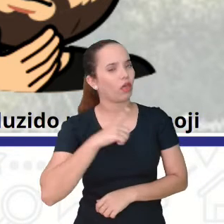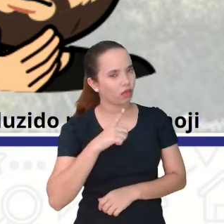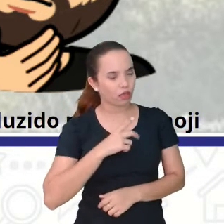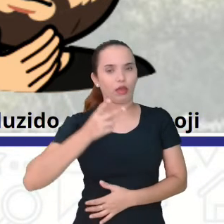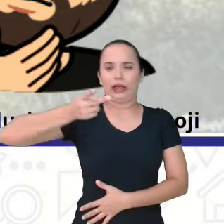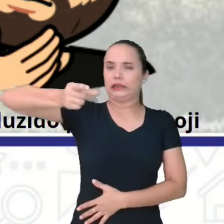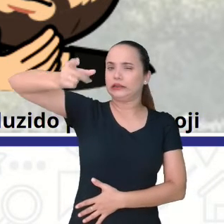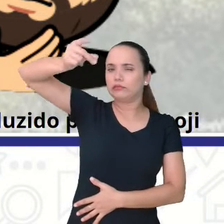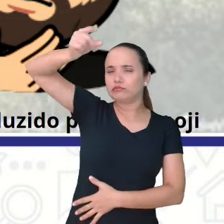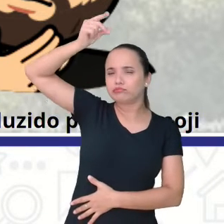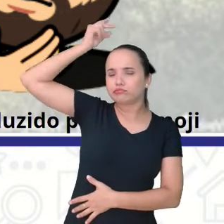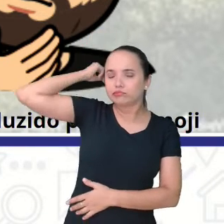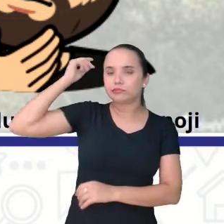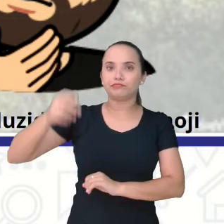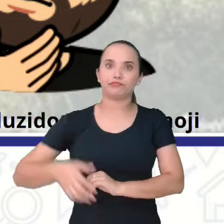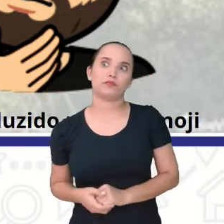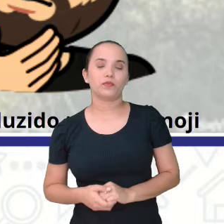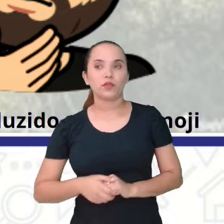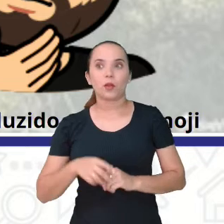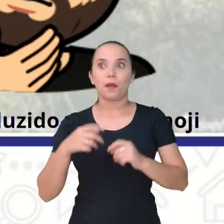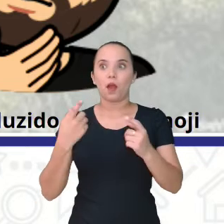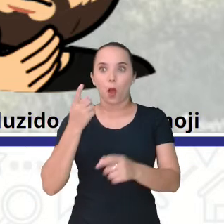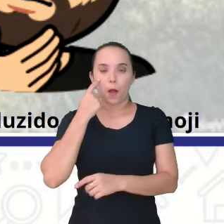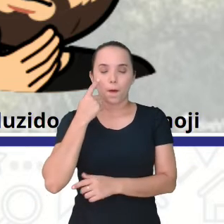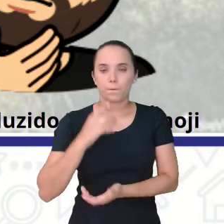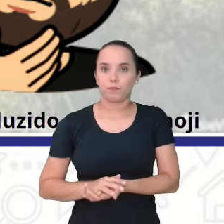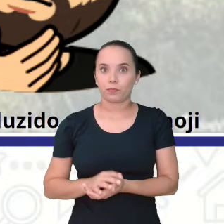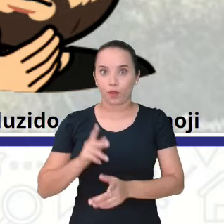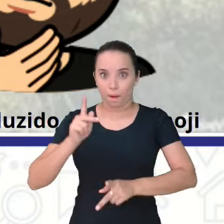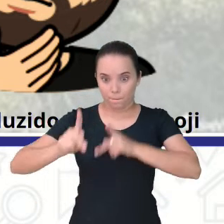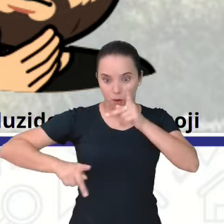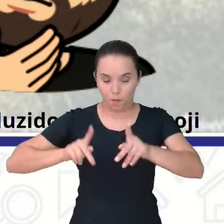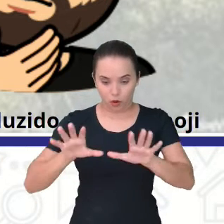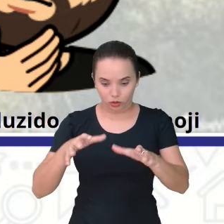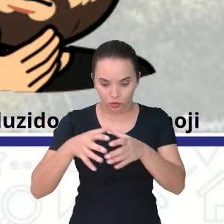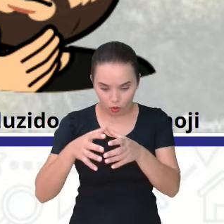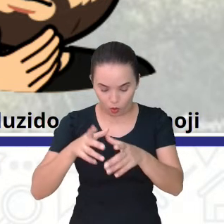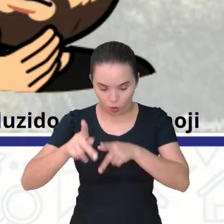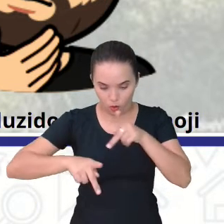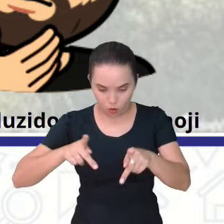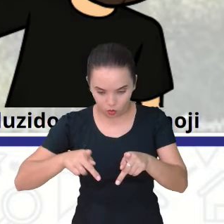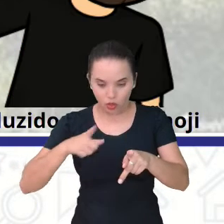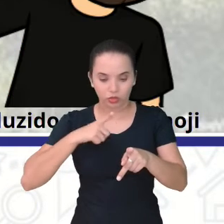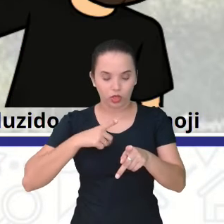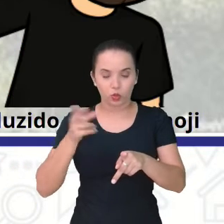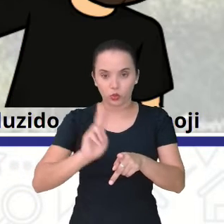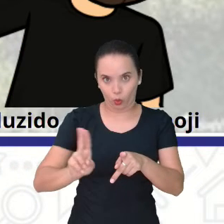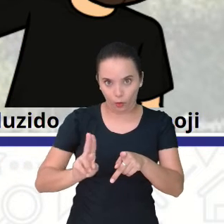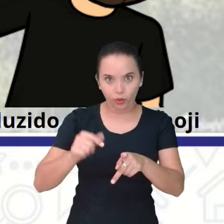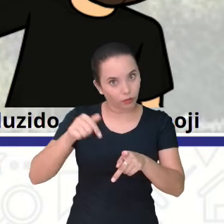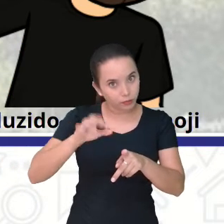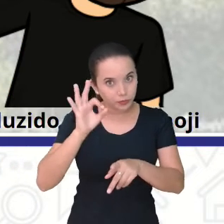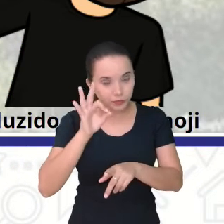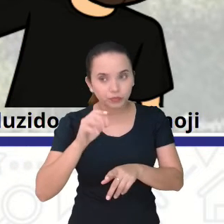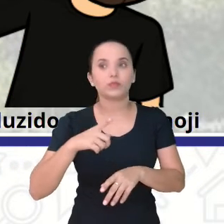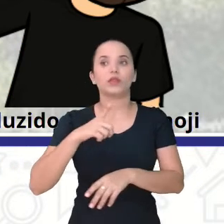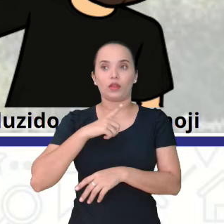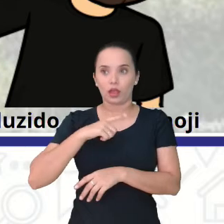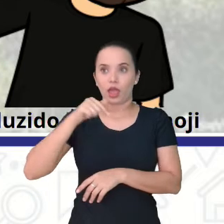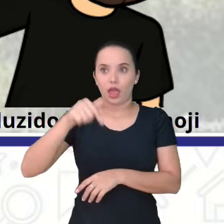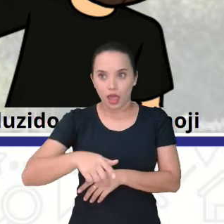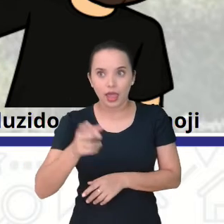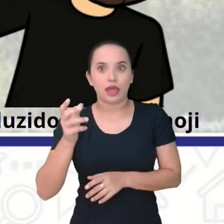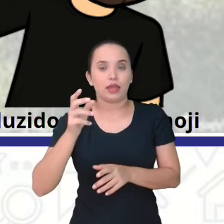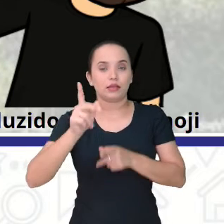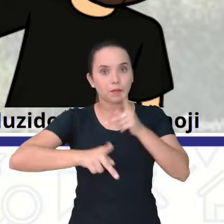nosso, cujo significado do seu nome era livre. A gente está falando de quem? Está falando